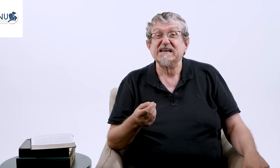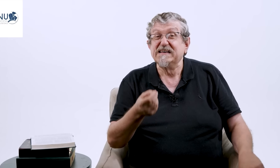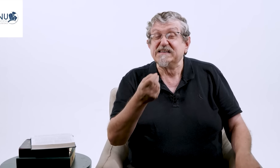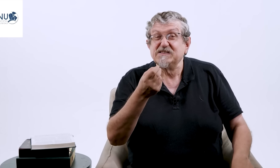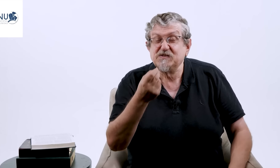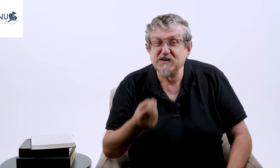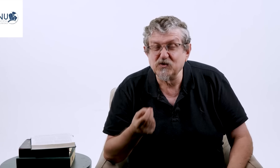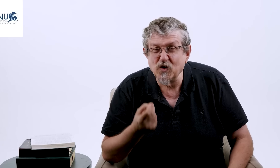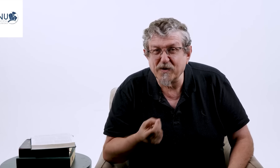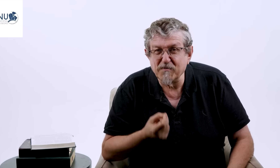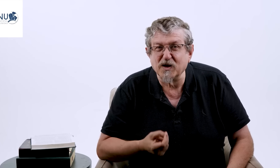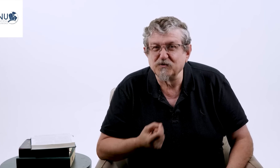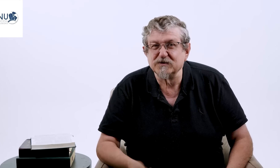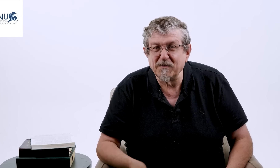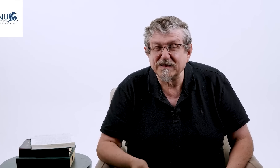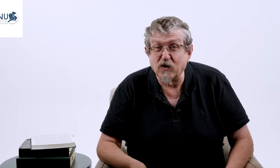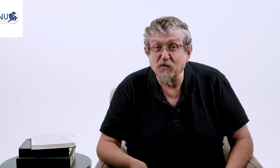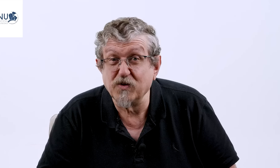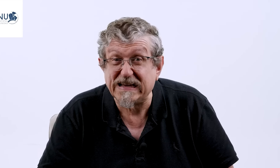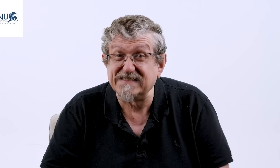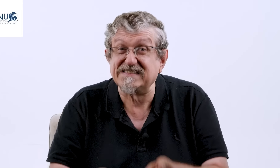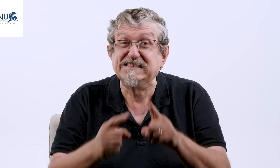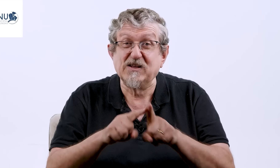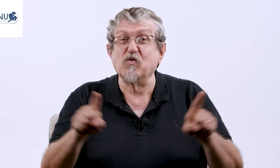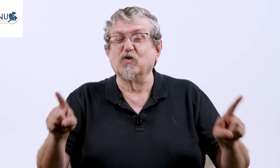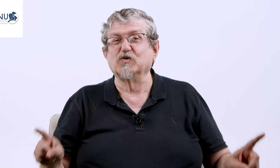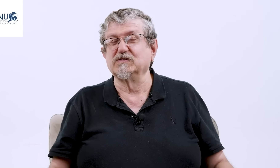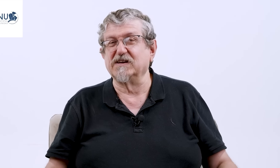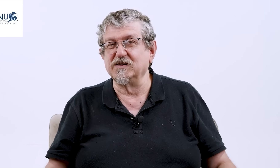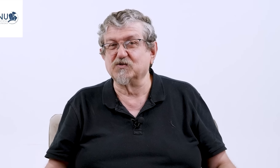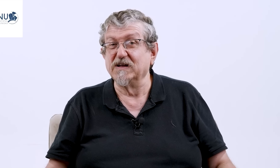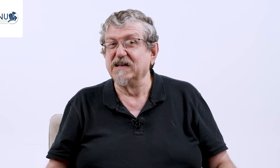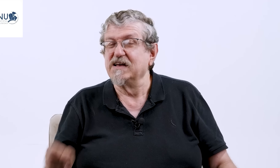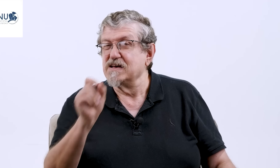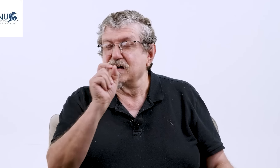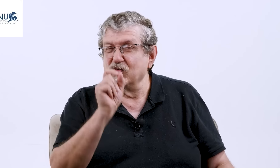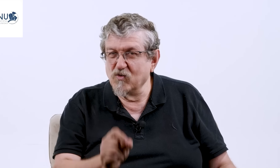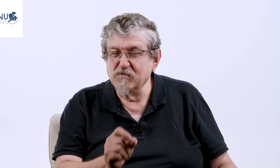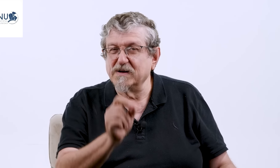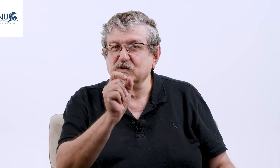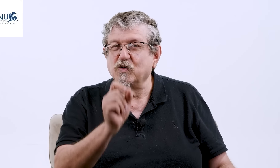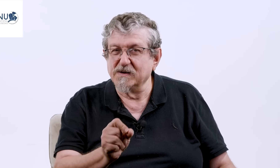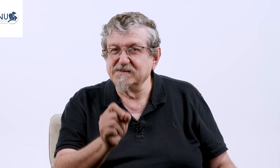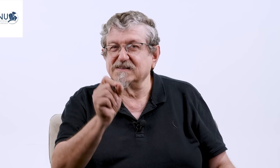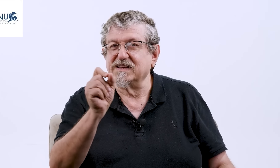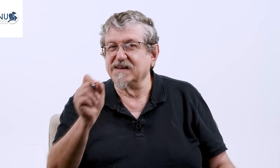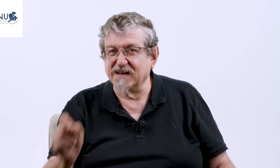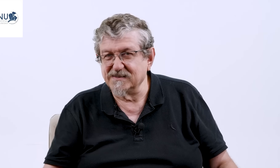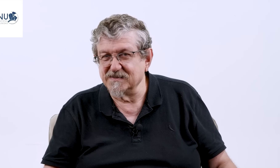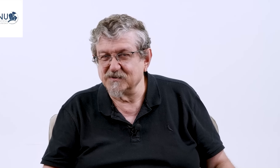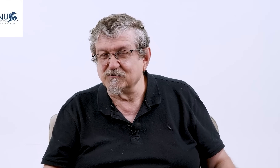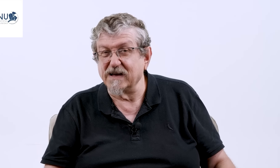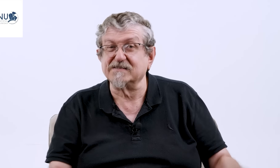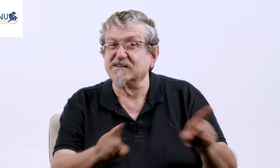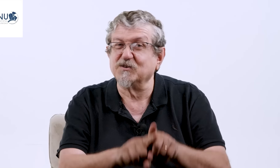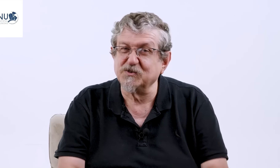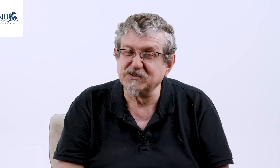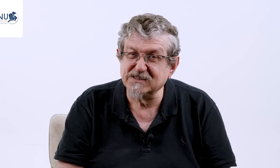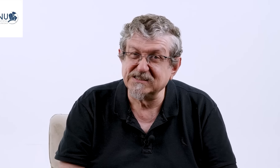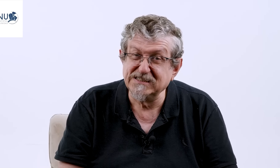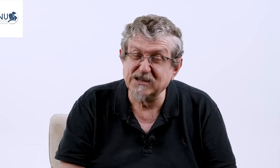seu desdobramento fundamental. Porque se não conduz a isso, alguma coisa está errada com